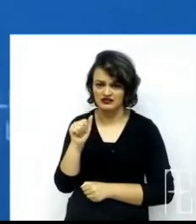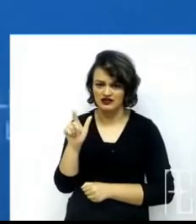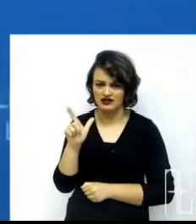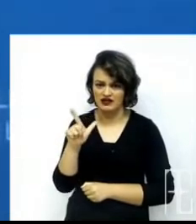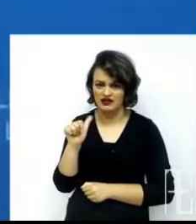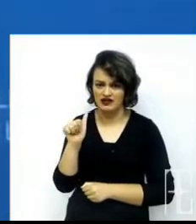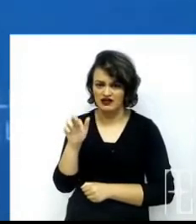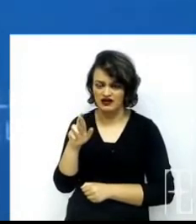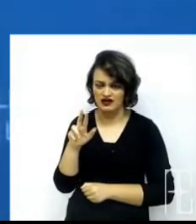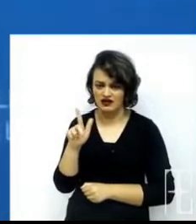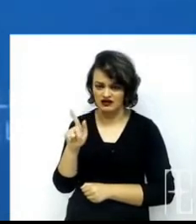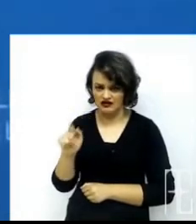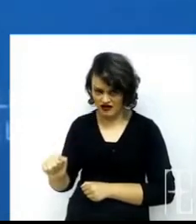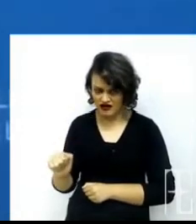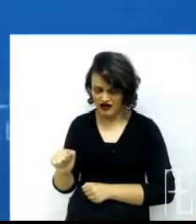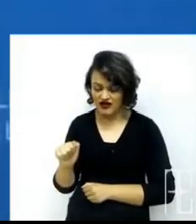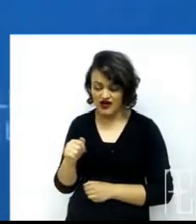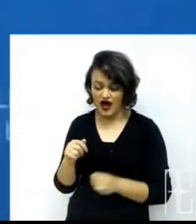2012 e